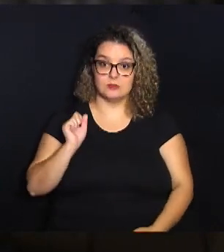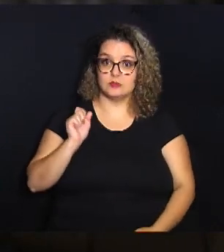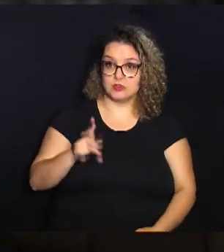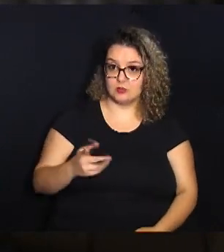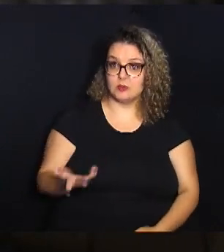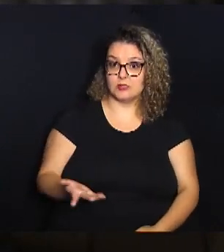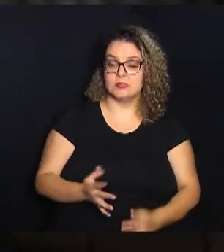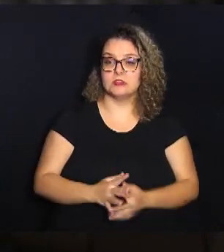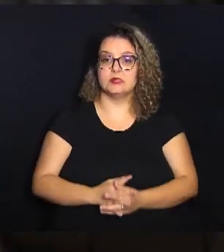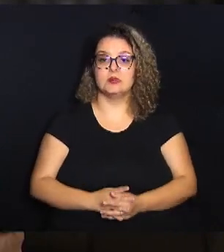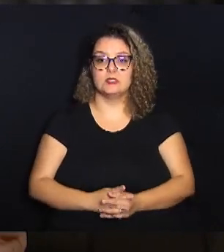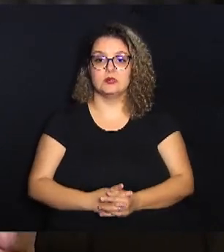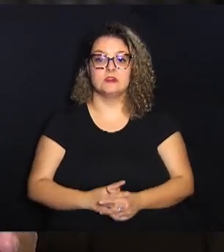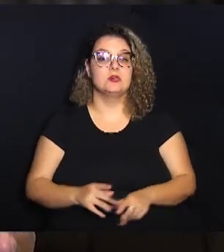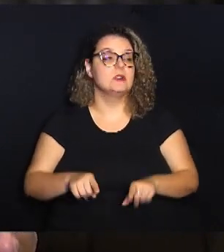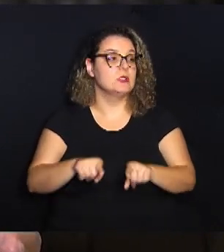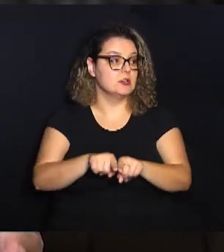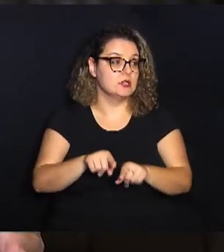aposentaram e também